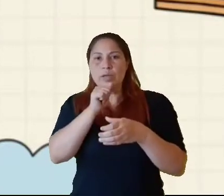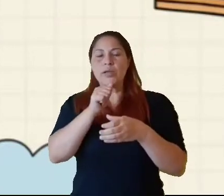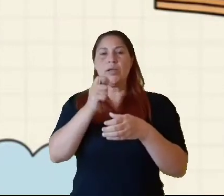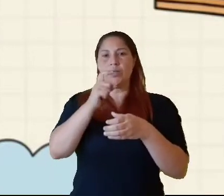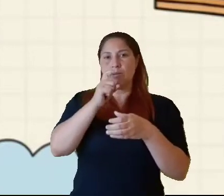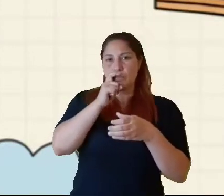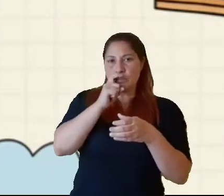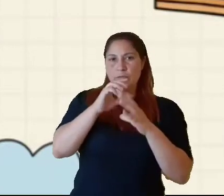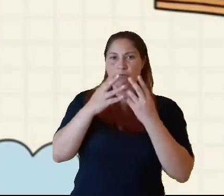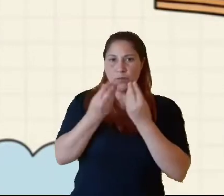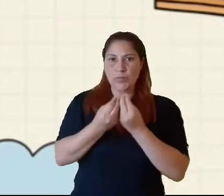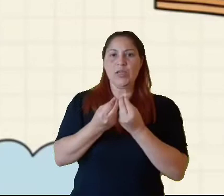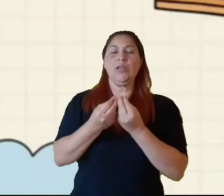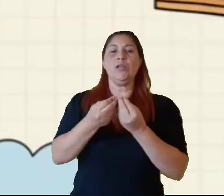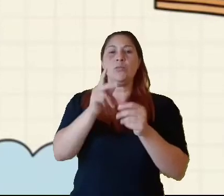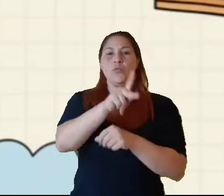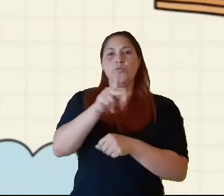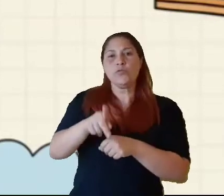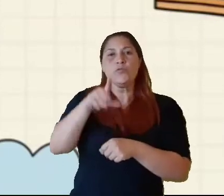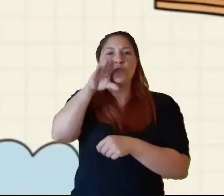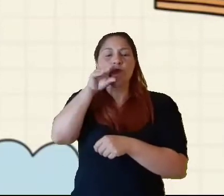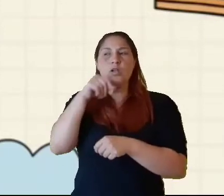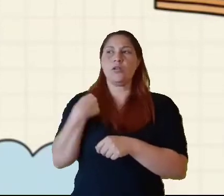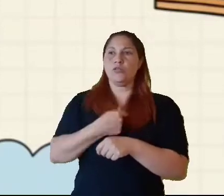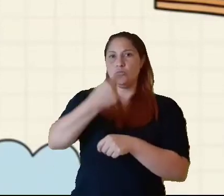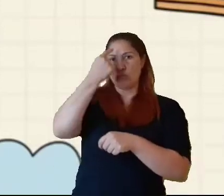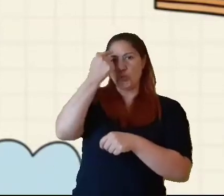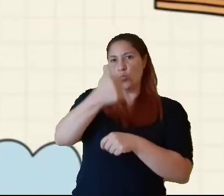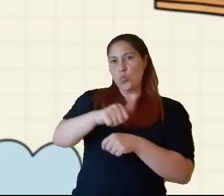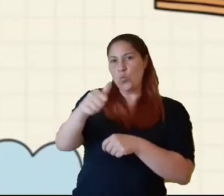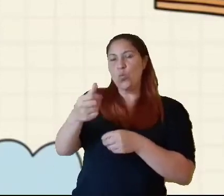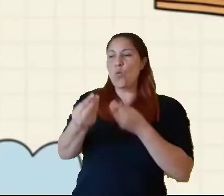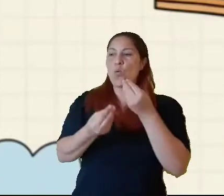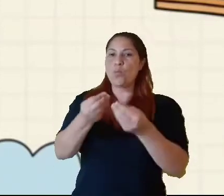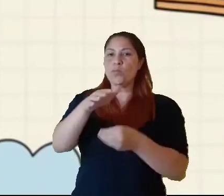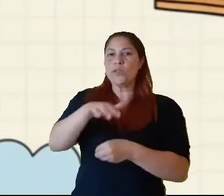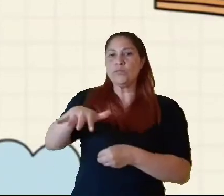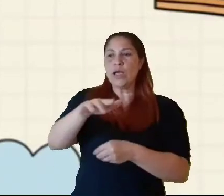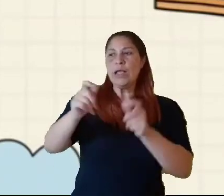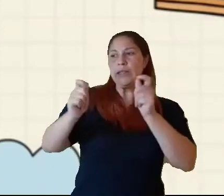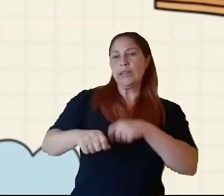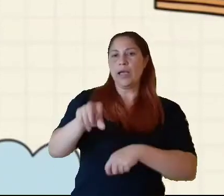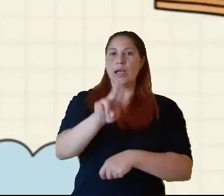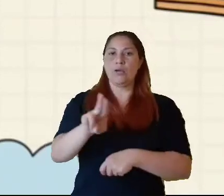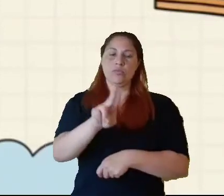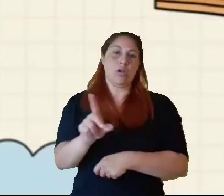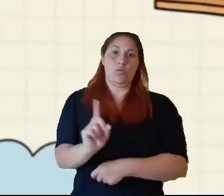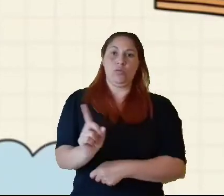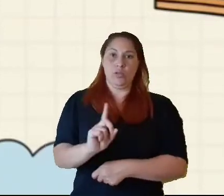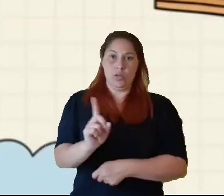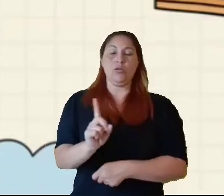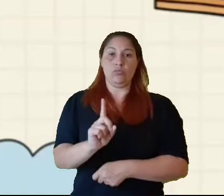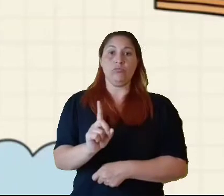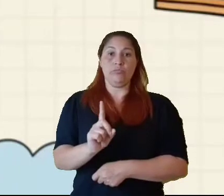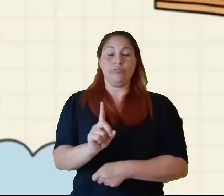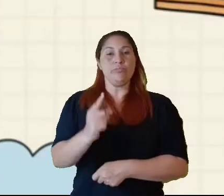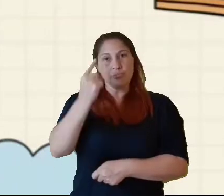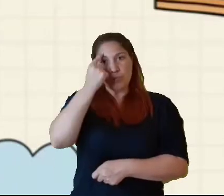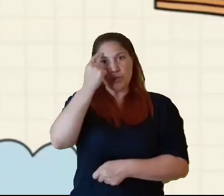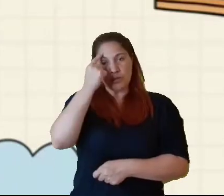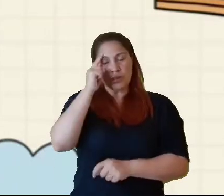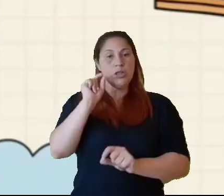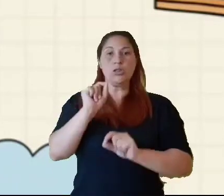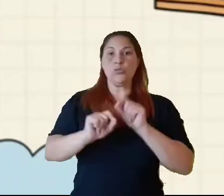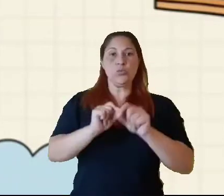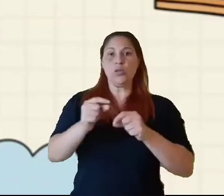os funcionários e todos nós avaliamos os nossos espaços que podem ser utilizados ou não, de acordo com as